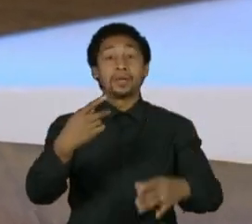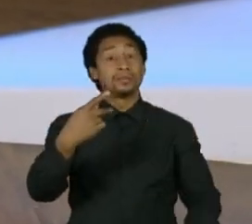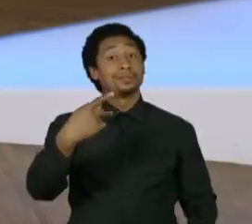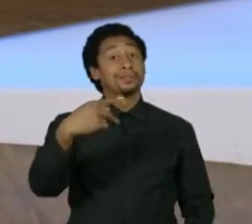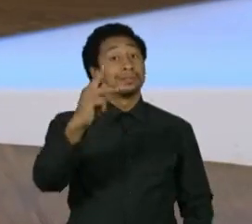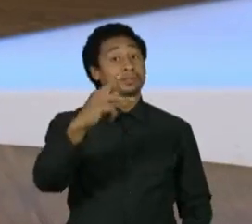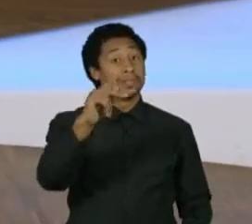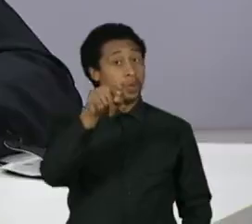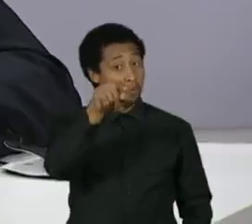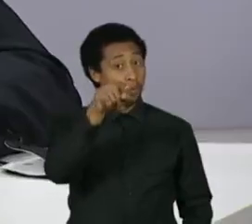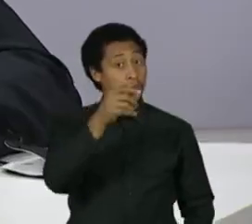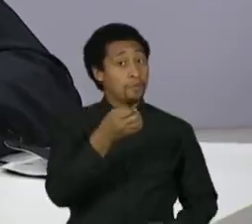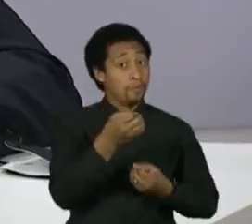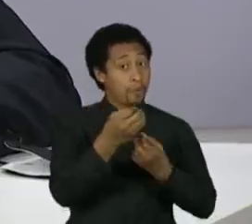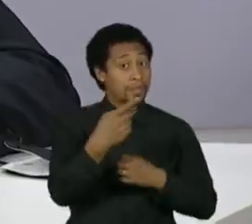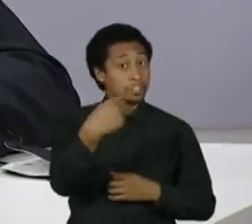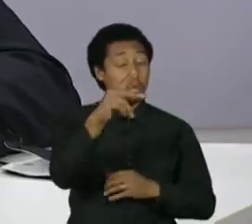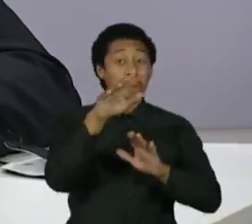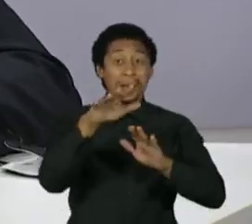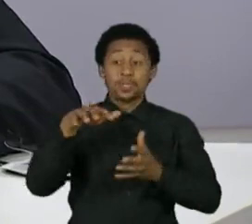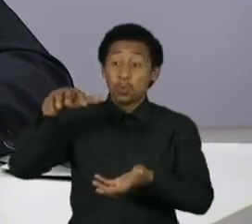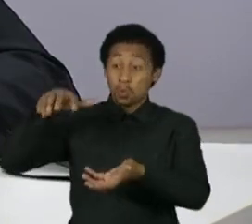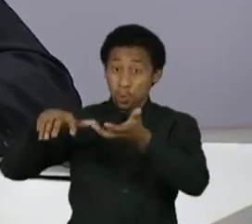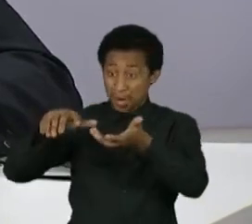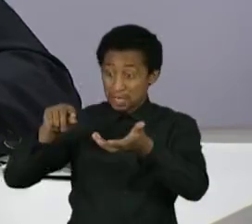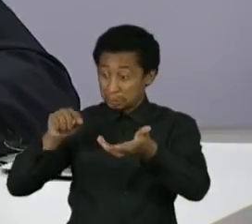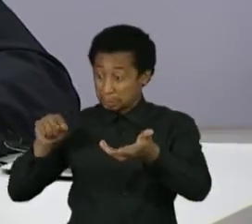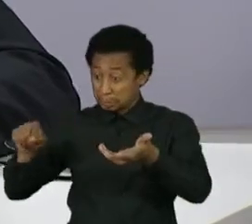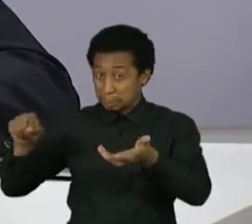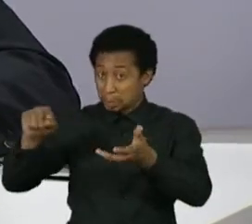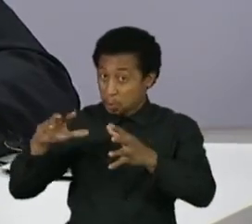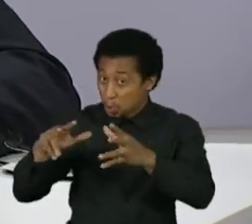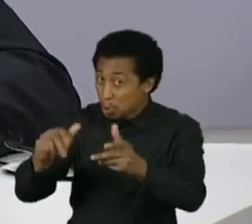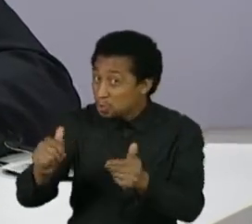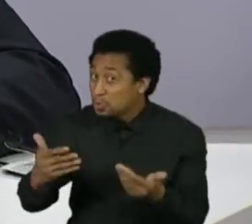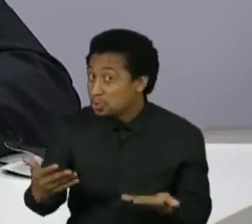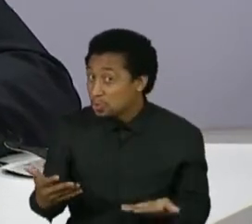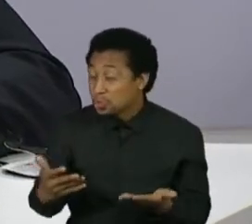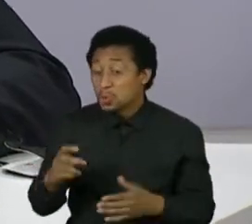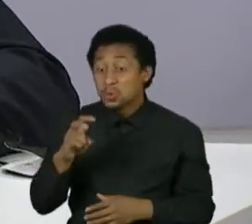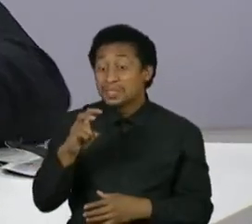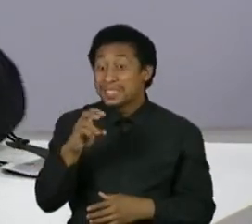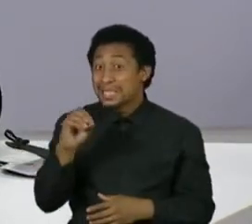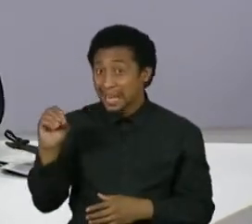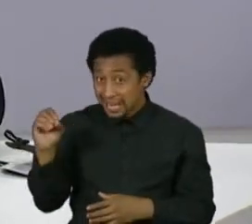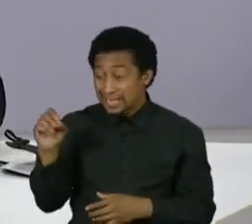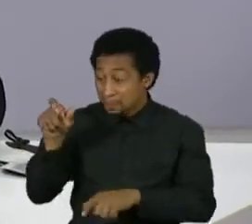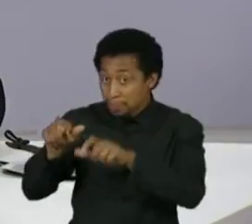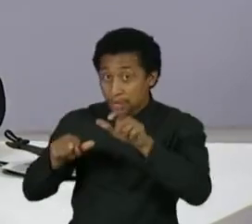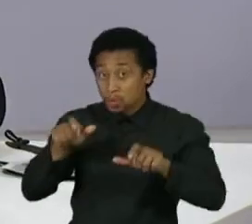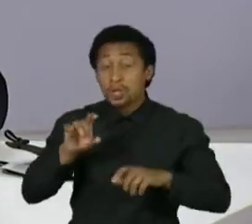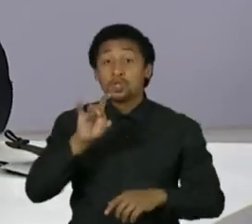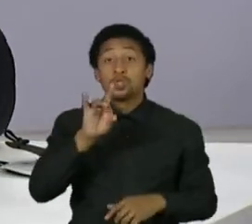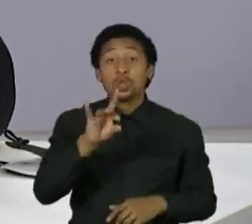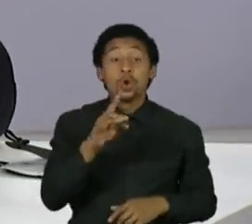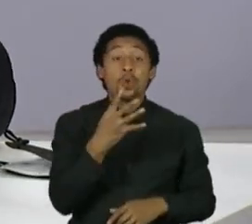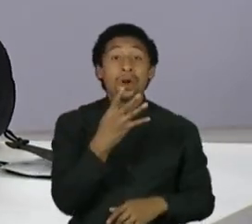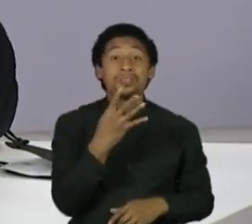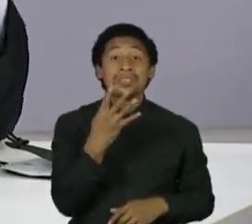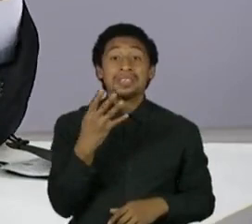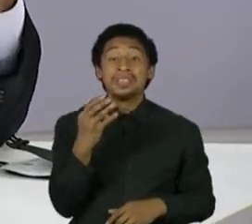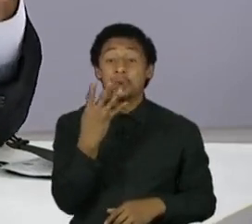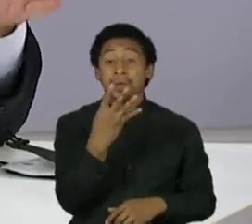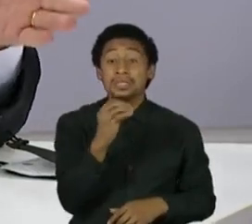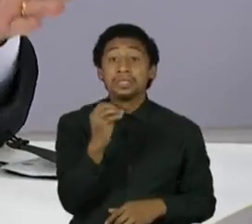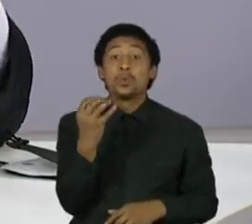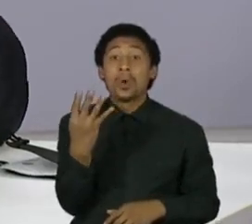modo geral, mas dos 594 parlamentares, apenas 404 apresentaram. Do total de 36 bilhões